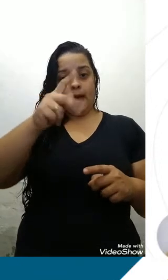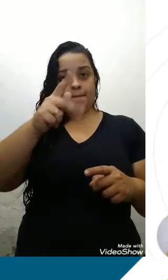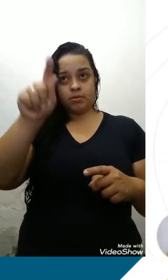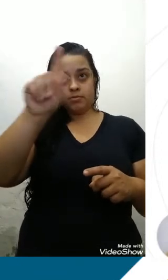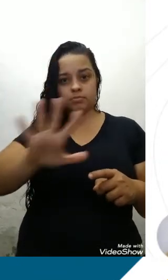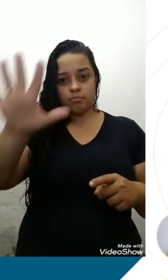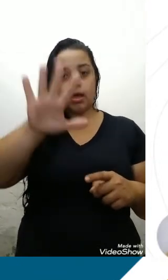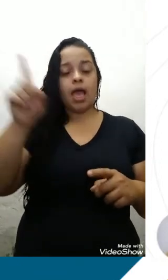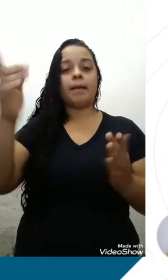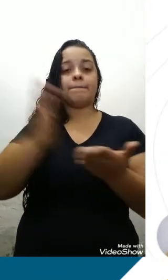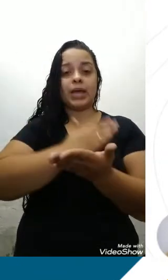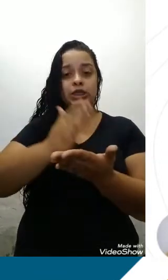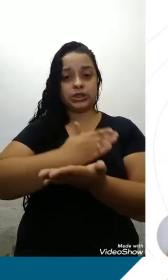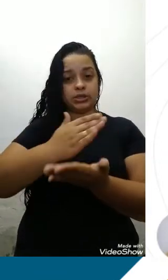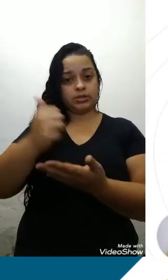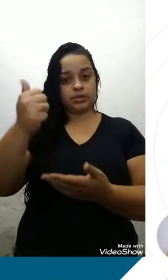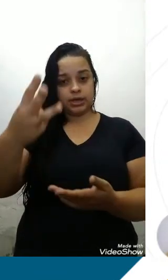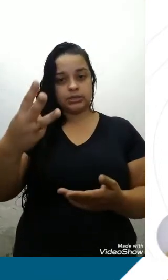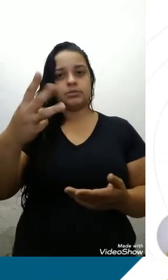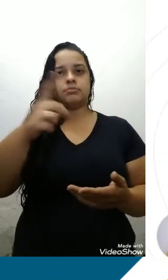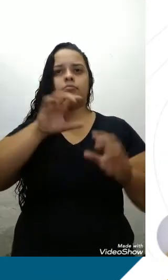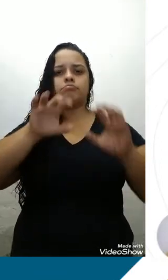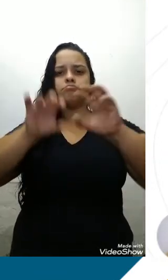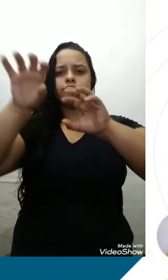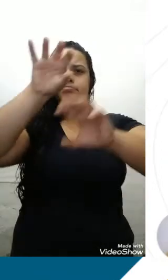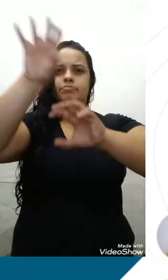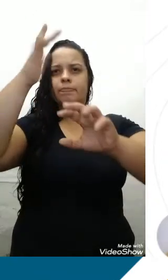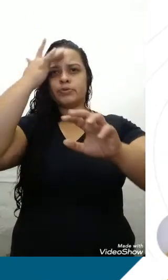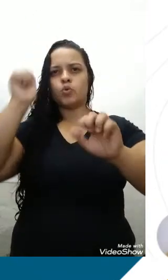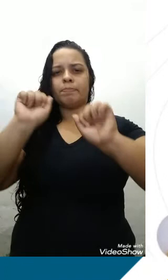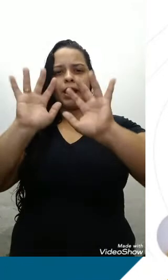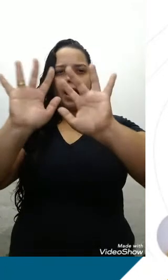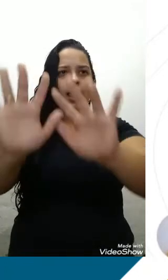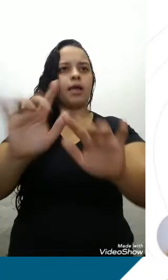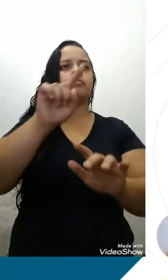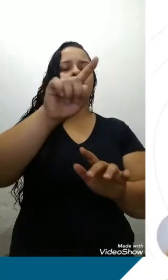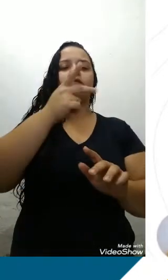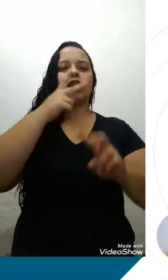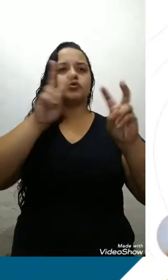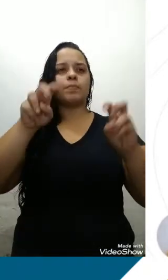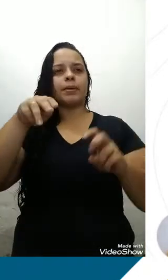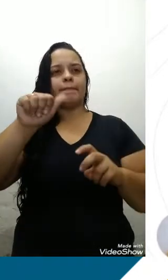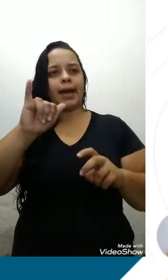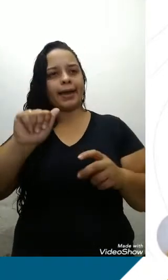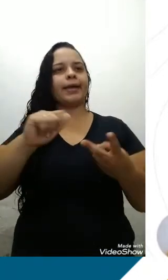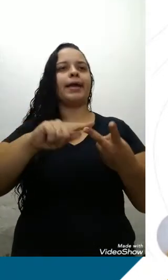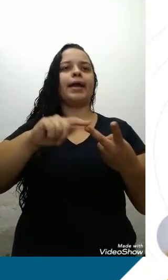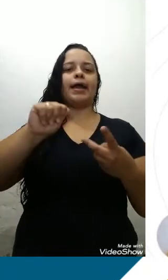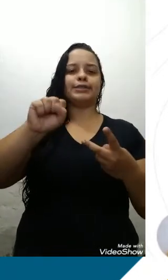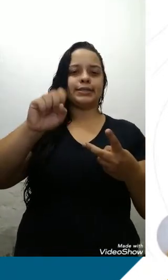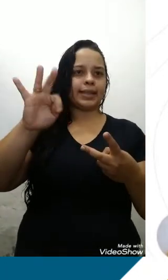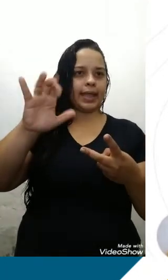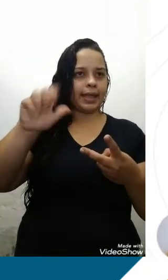página 13, e ele demonstra a ocupação de todo o território da América, norte, central, sul, com diferentes